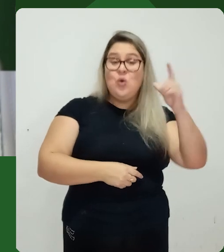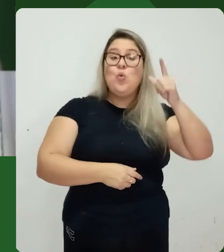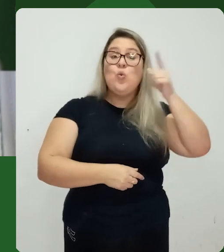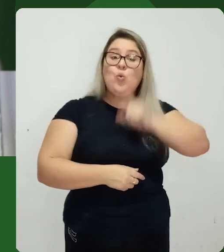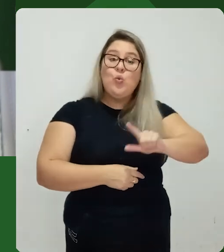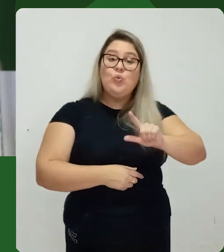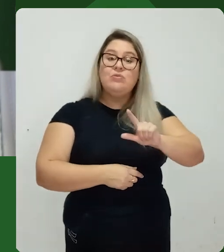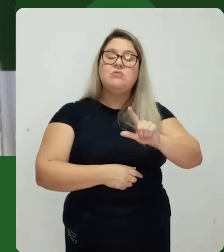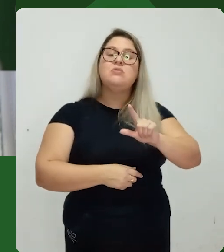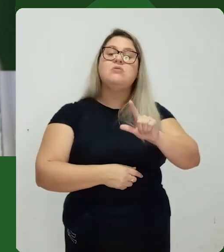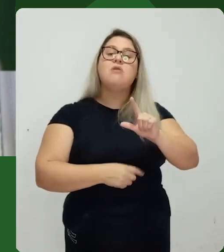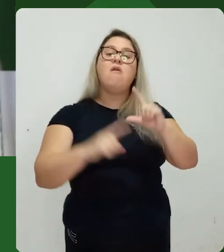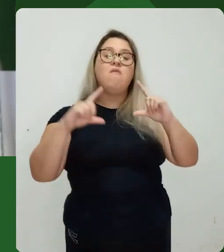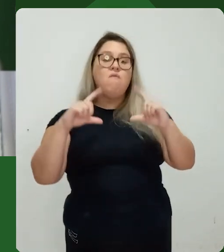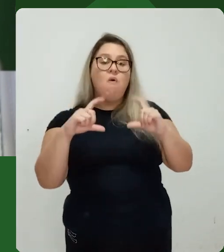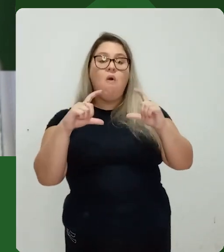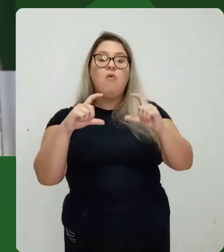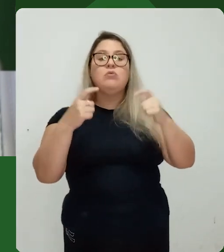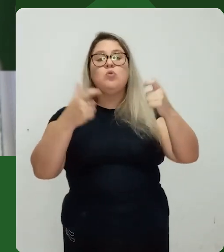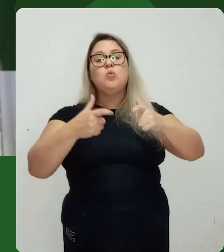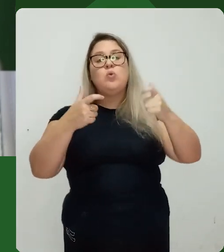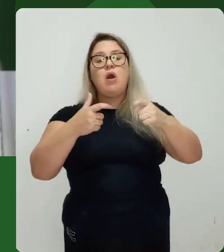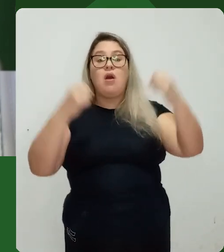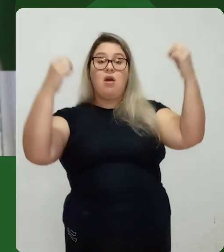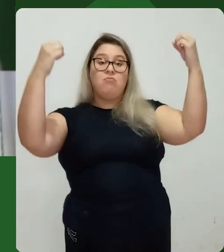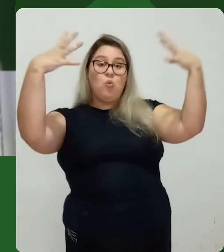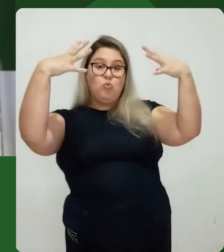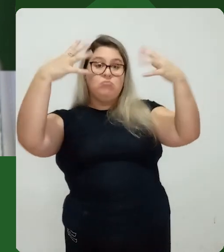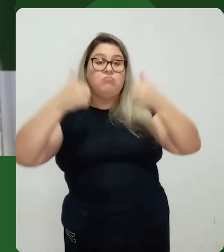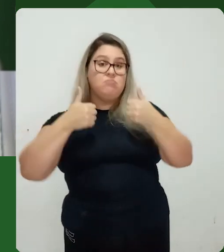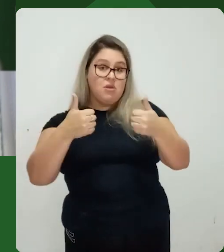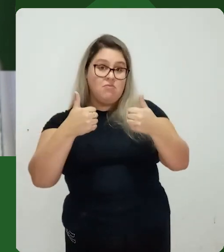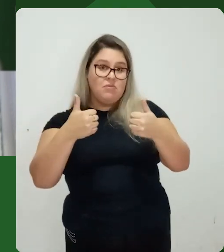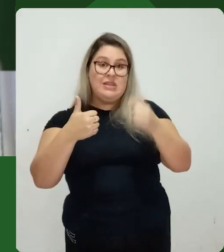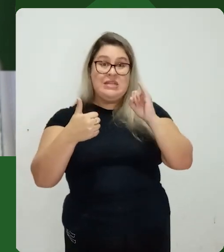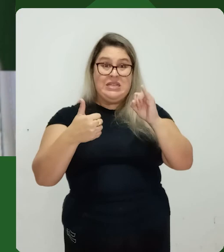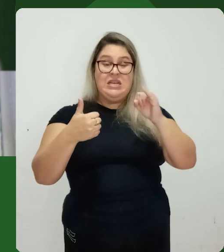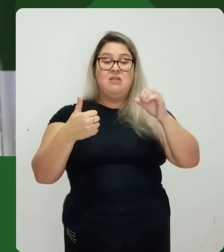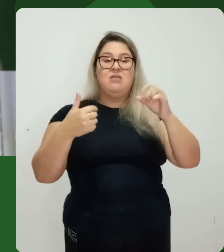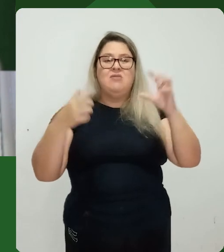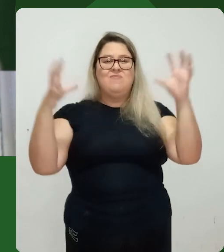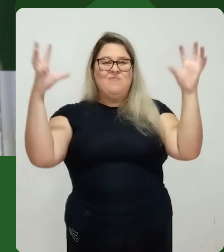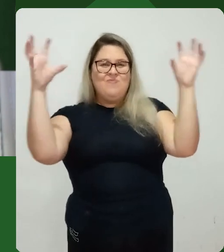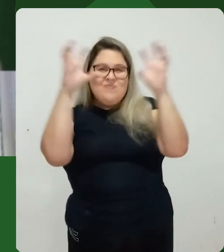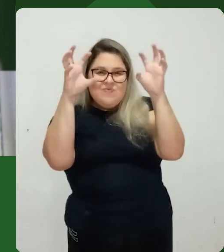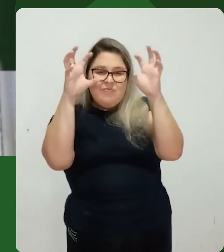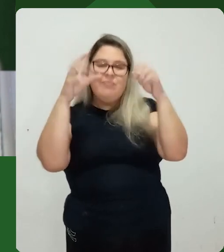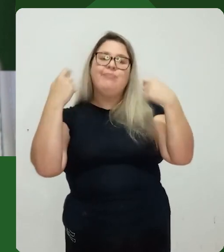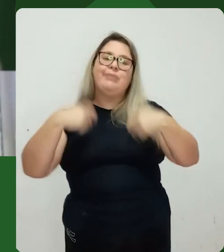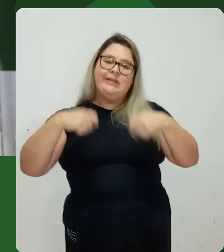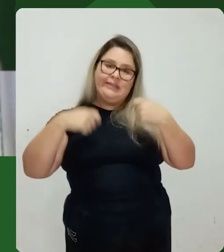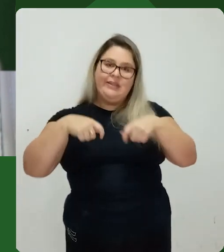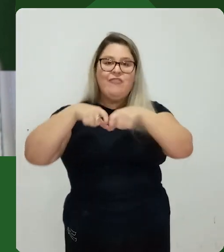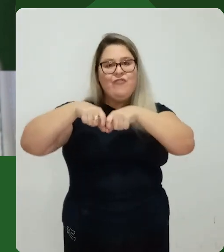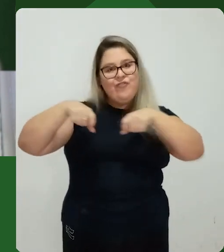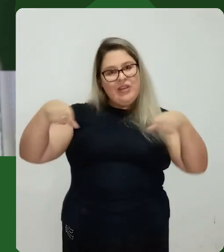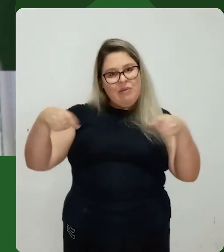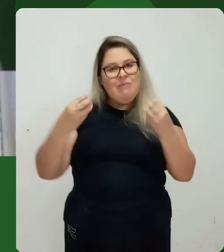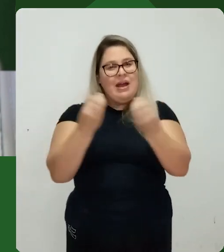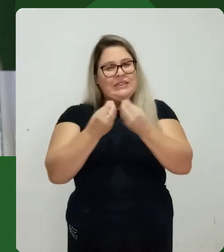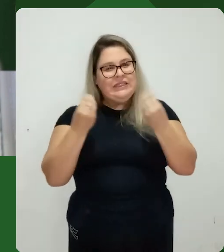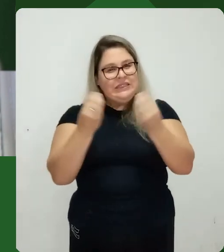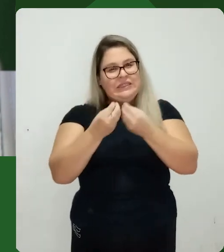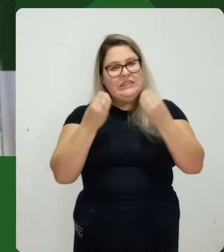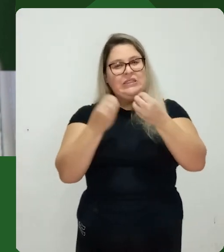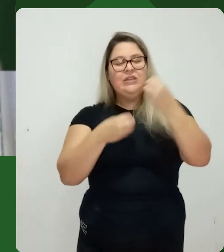na prática, o que acontecia? Eu fazia uma fotografia com um filme ASA 100, eu conseguia trabalhar essa foto